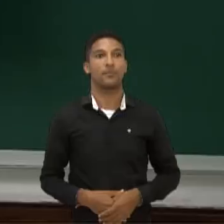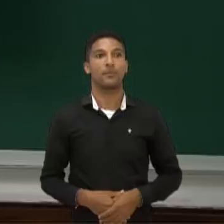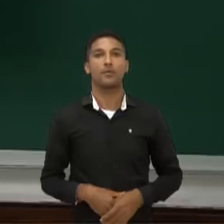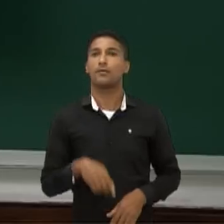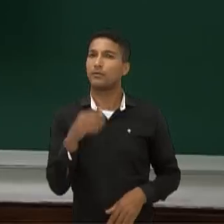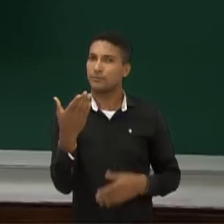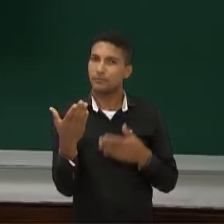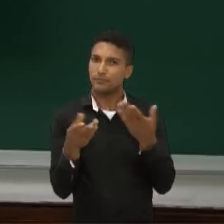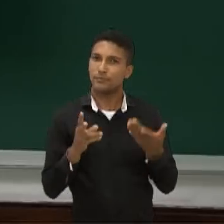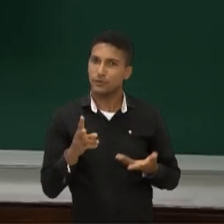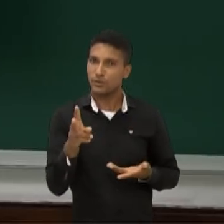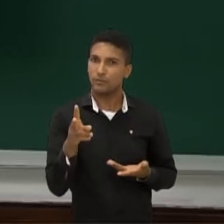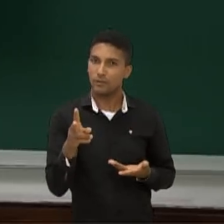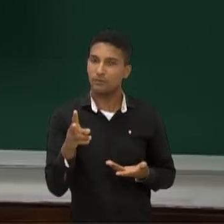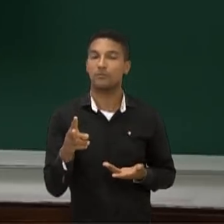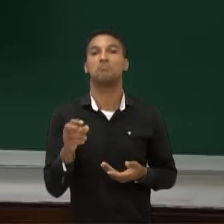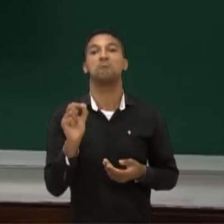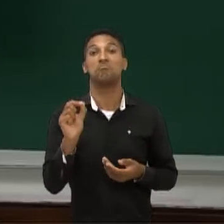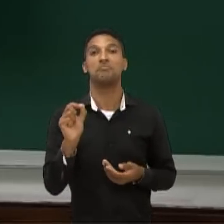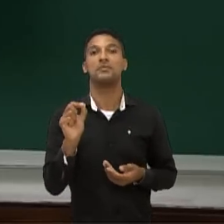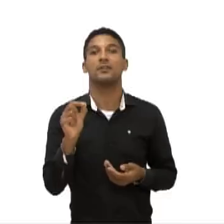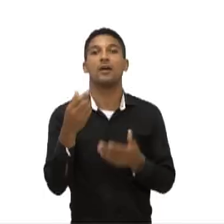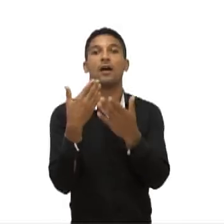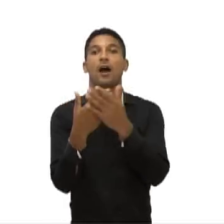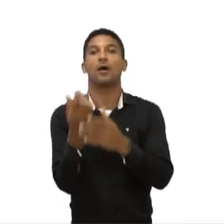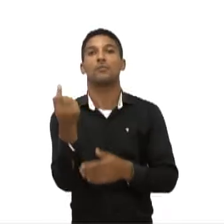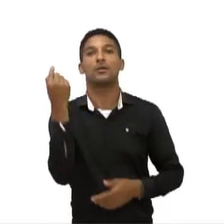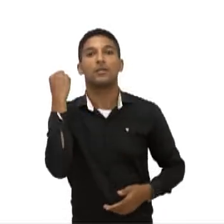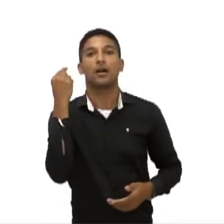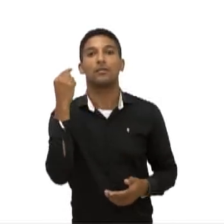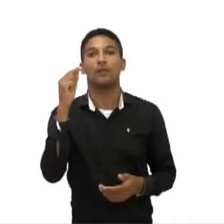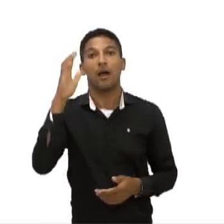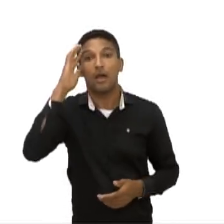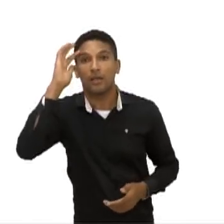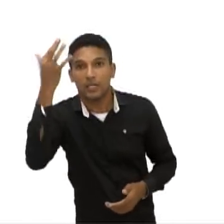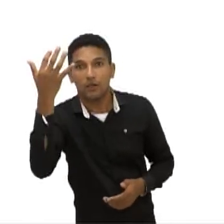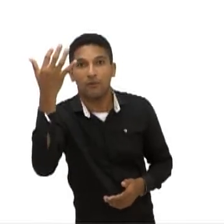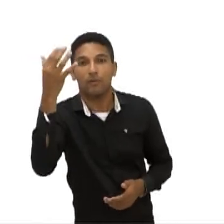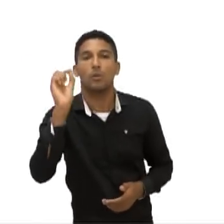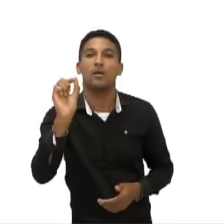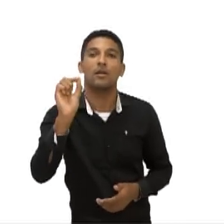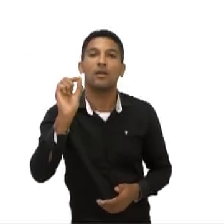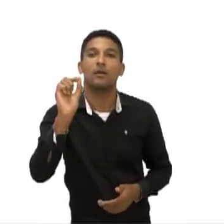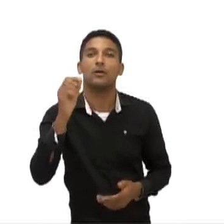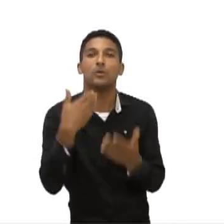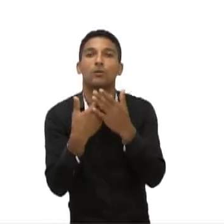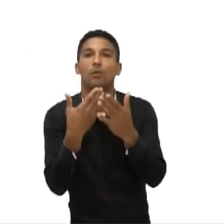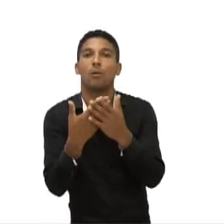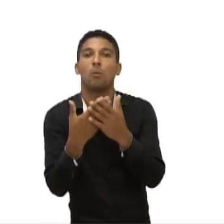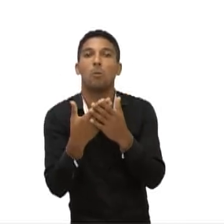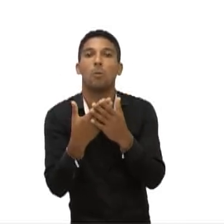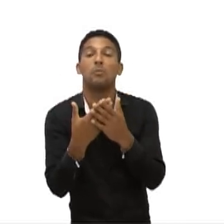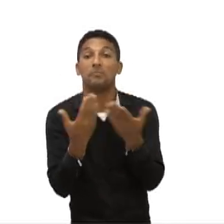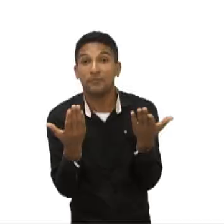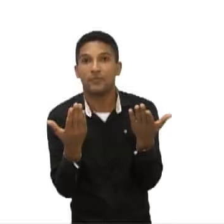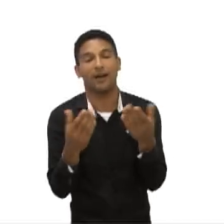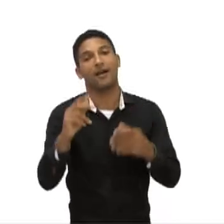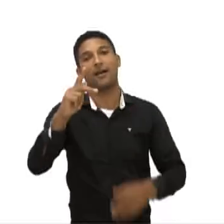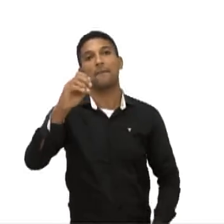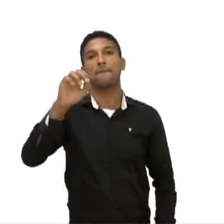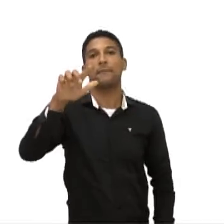nós falamos na aula anterior? O que nós resolvemos, né? Revisamos o que são polígonos, não é verdade? Identificamos